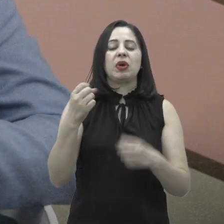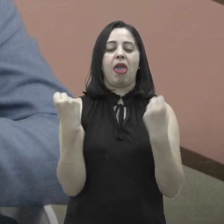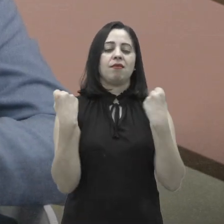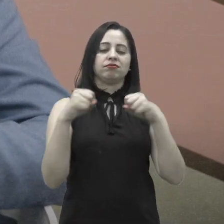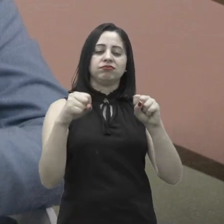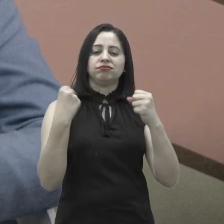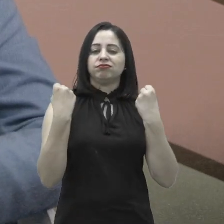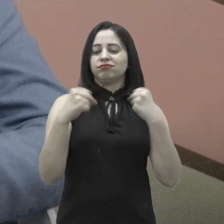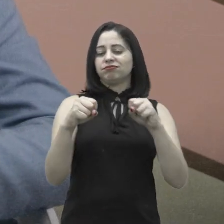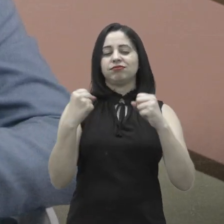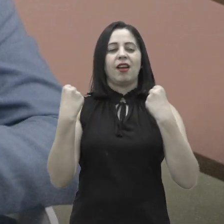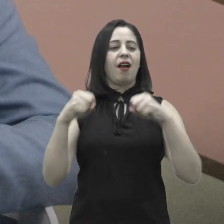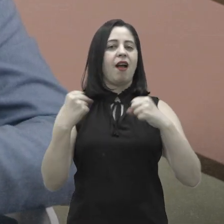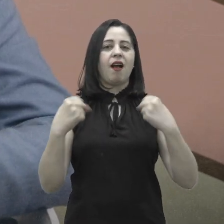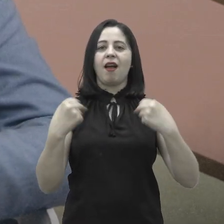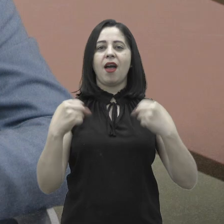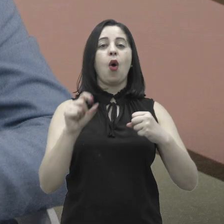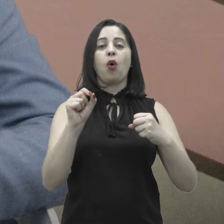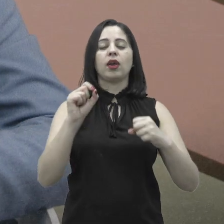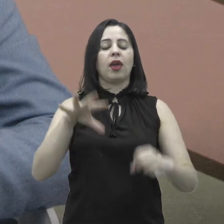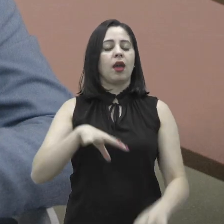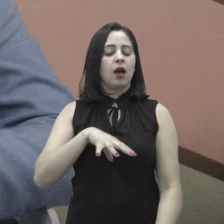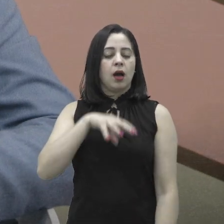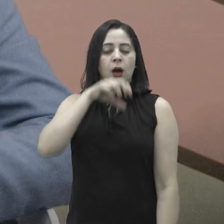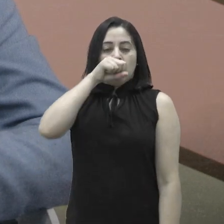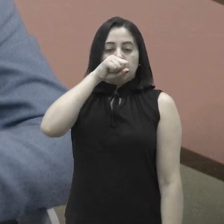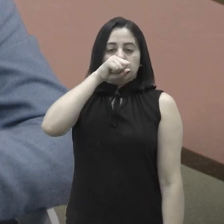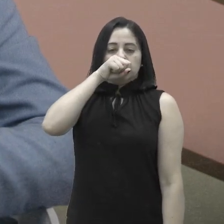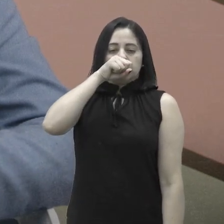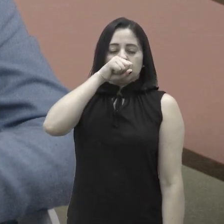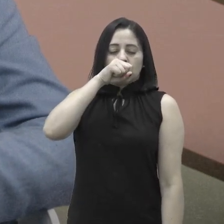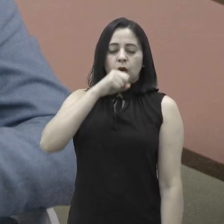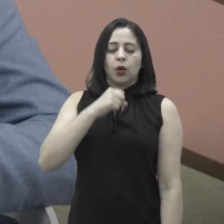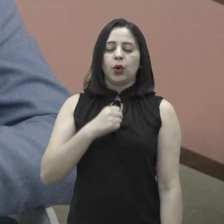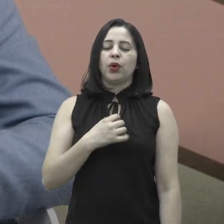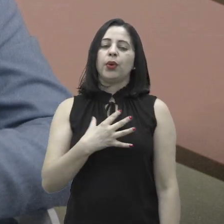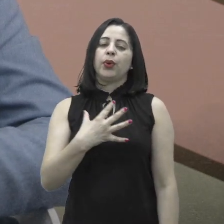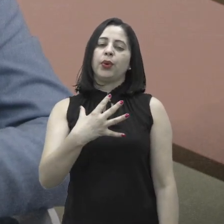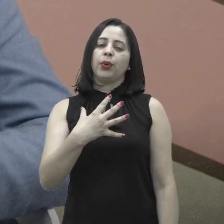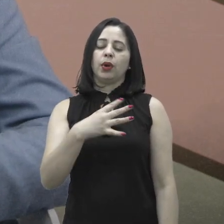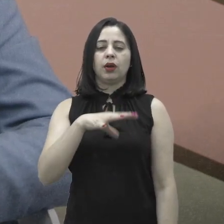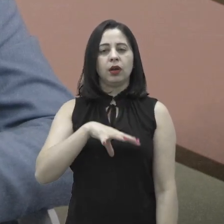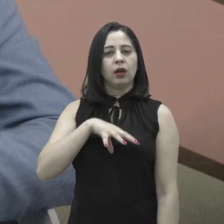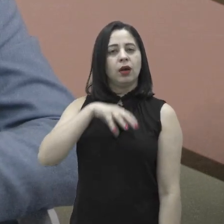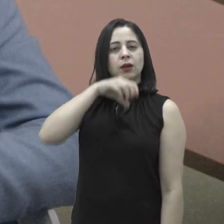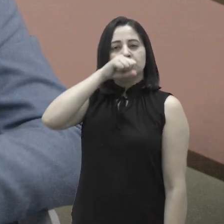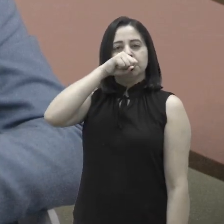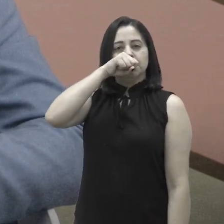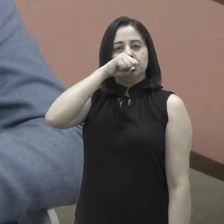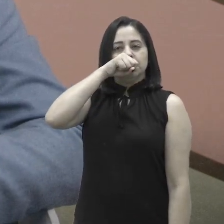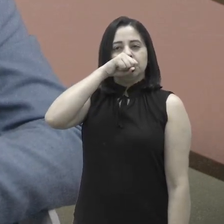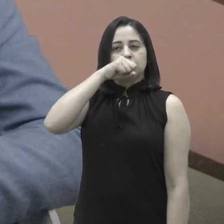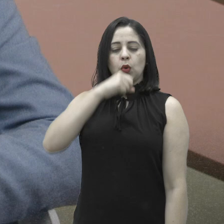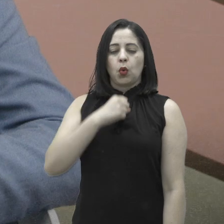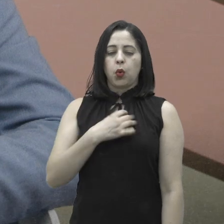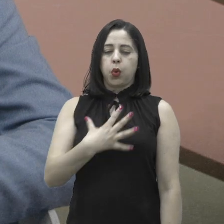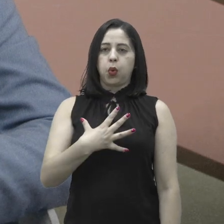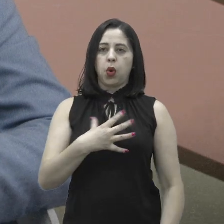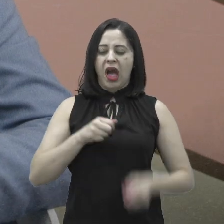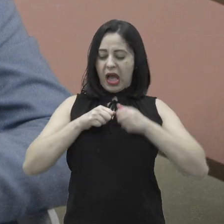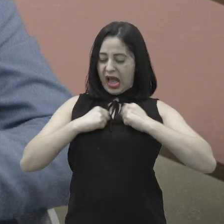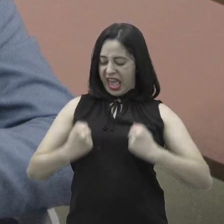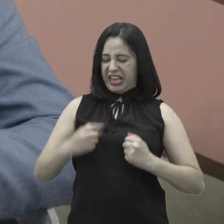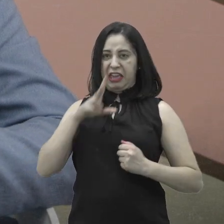para DPOC, exercício para respiração, é exercício de você prender a respiração, de você fortalecer a musculatura